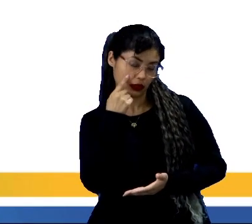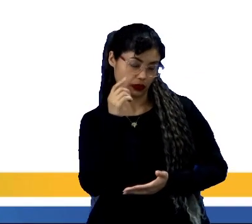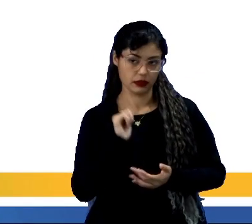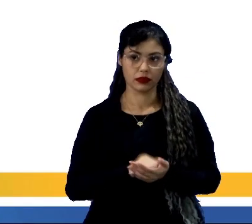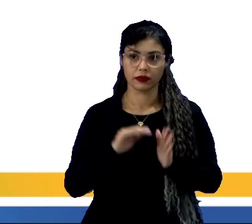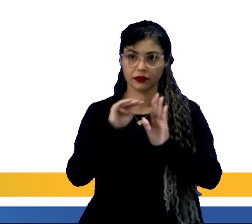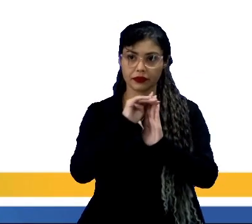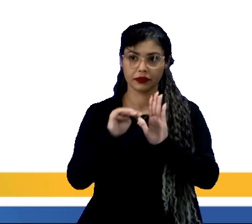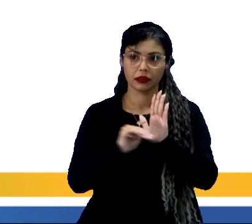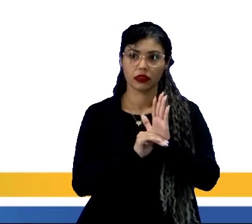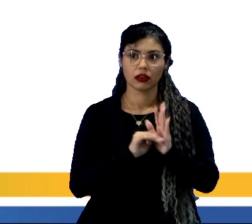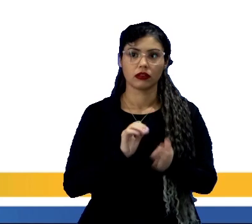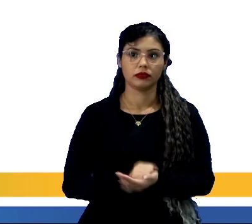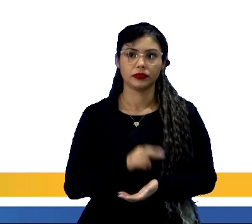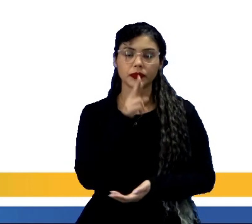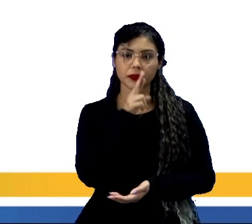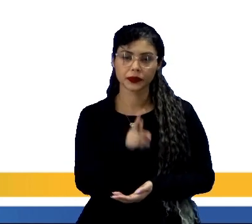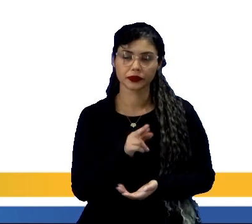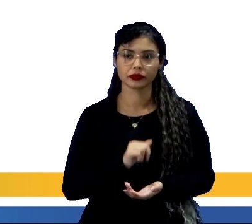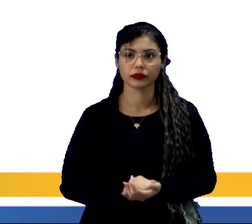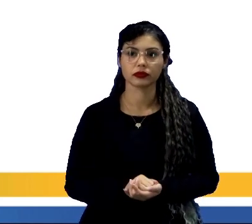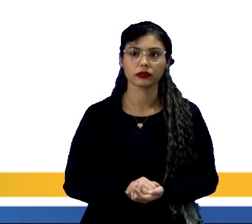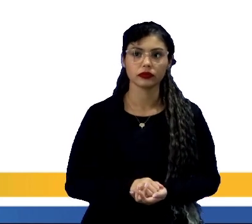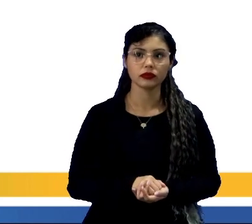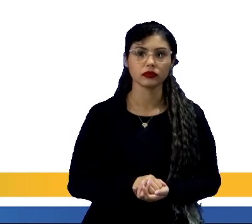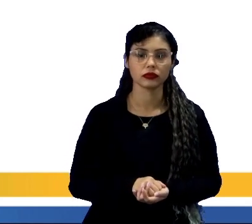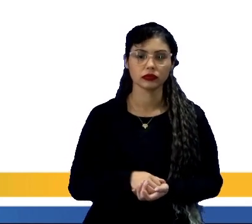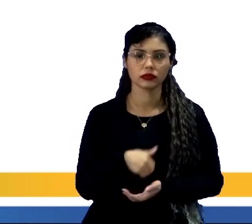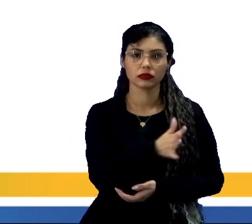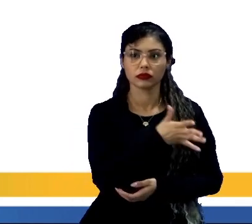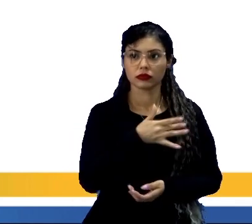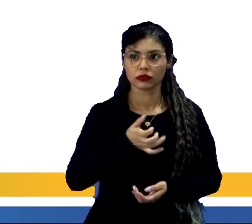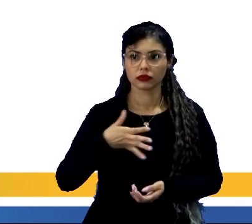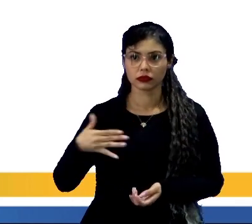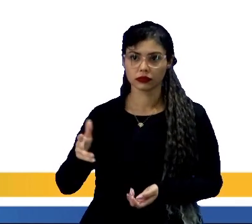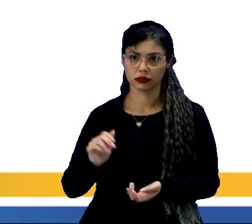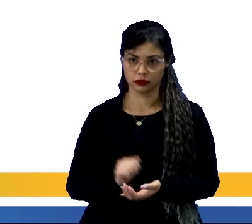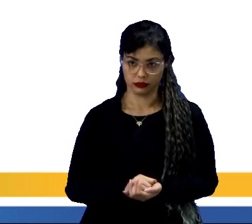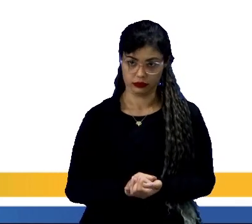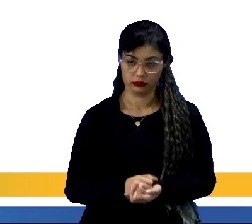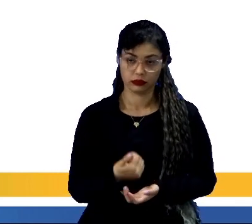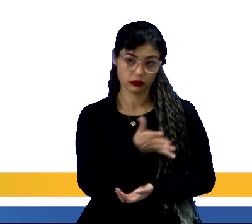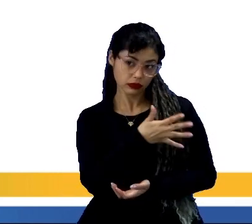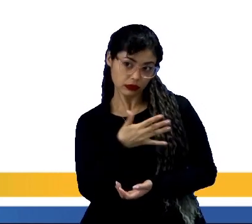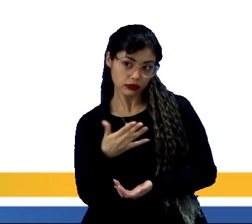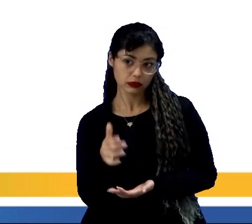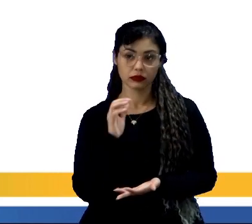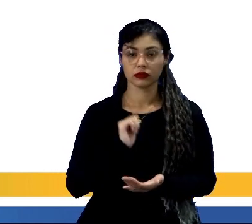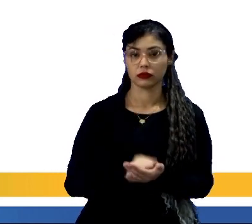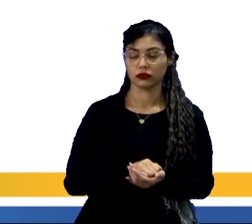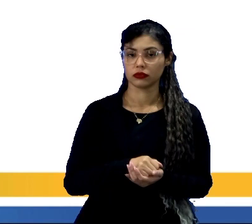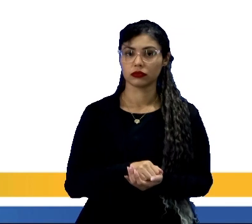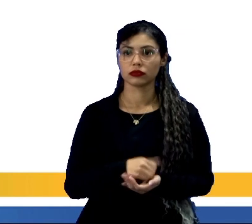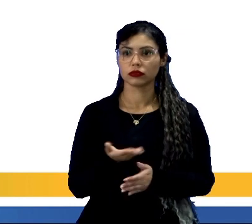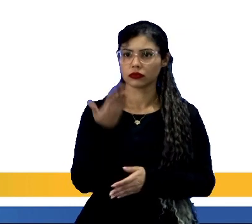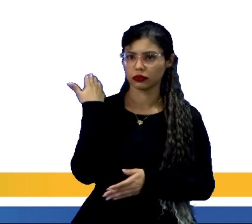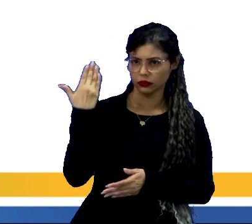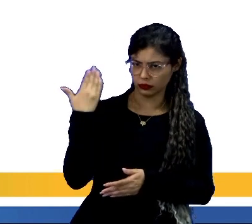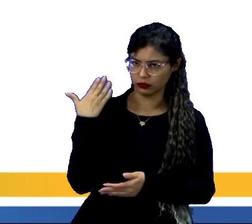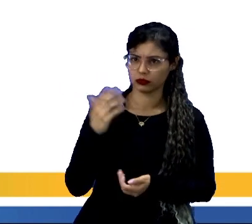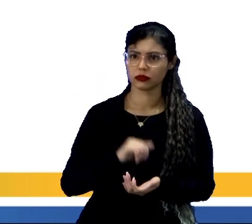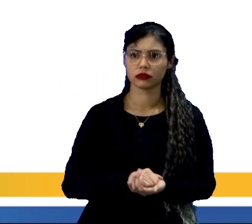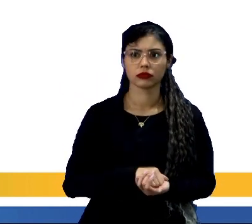Observe o verbete abaixo e responda as questões. Os peixes. Os peixes são os